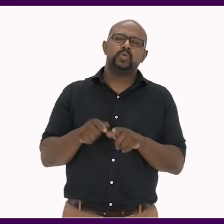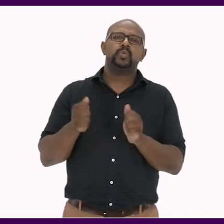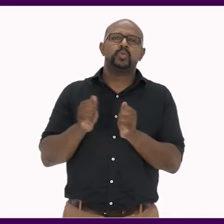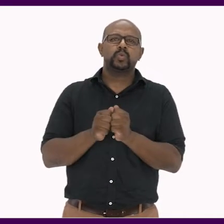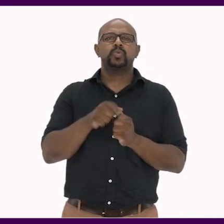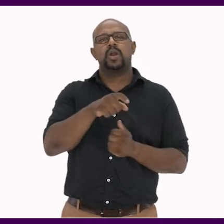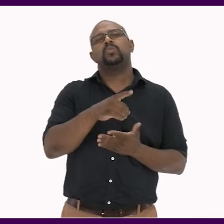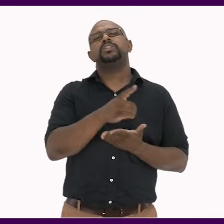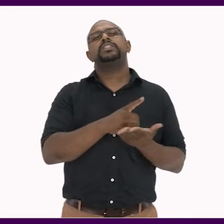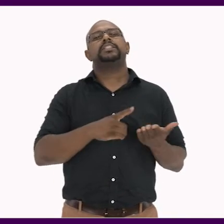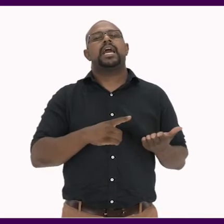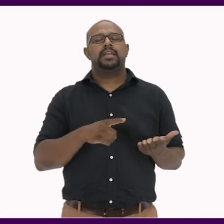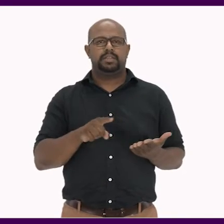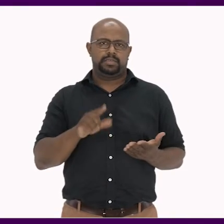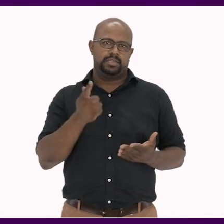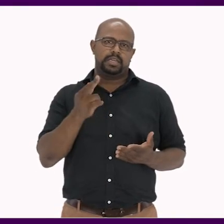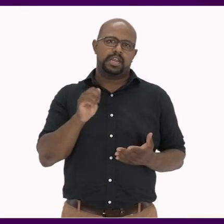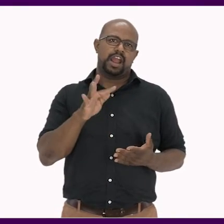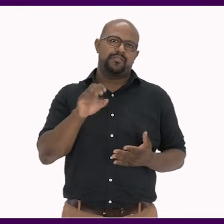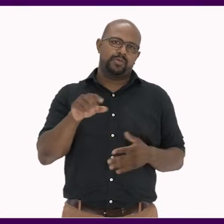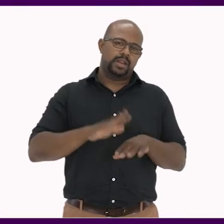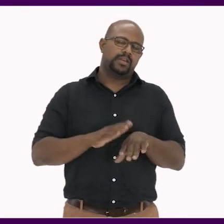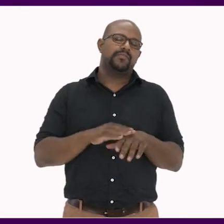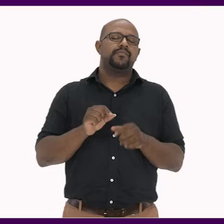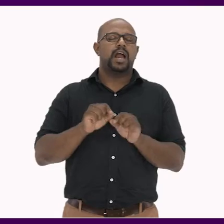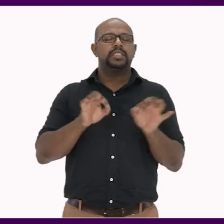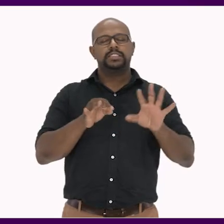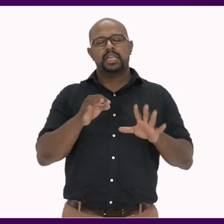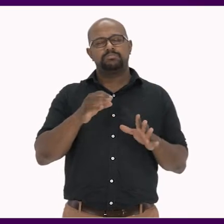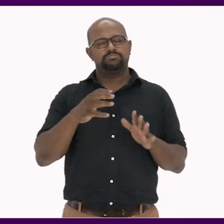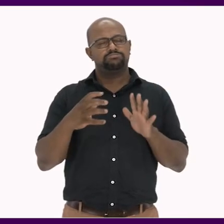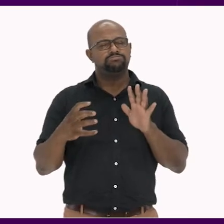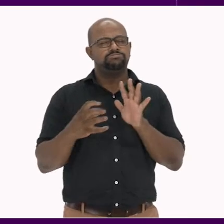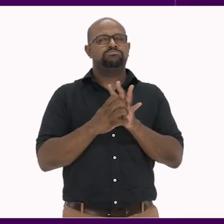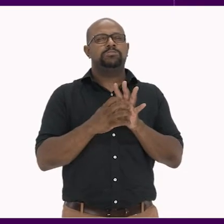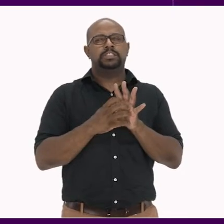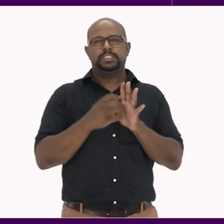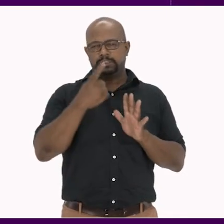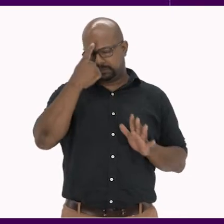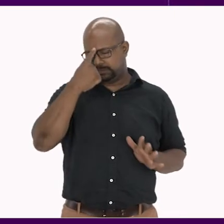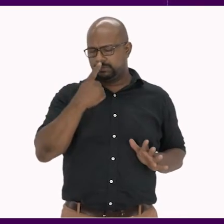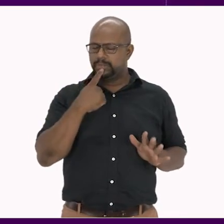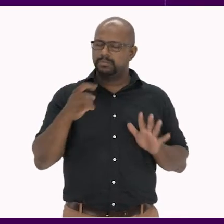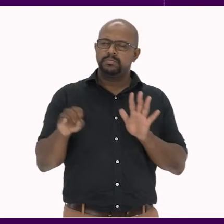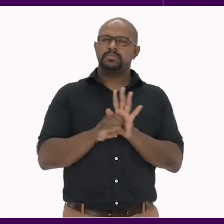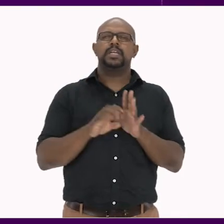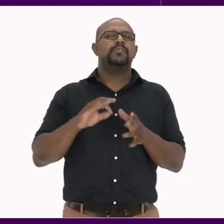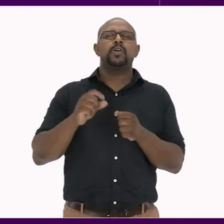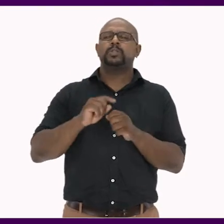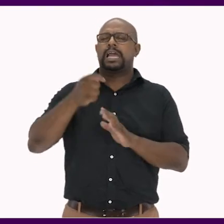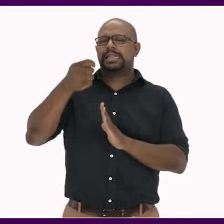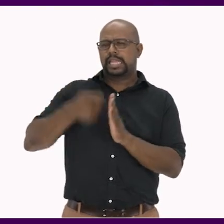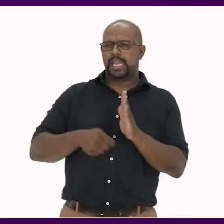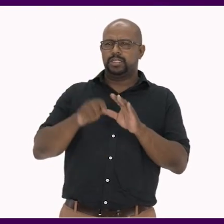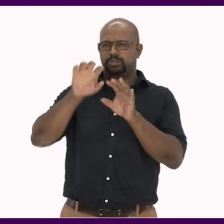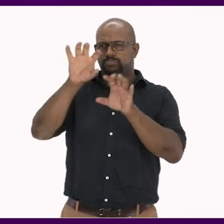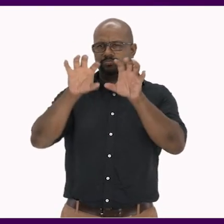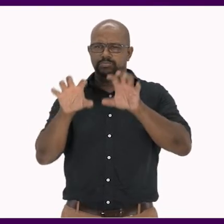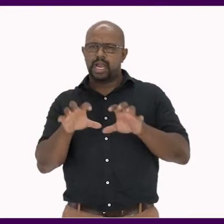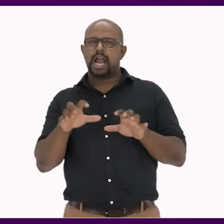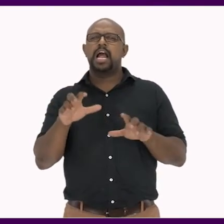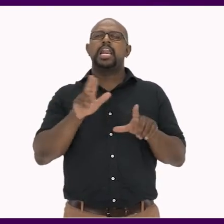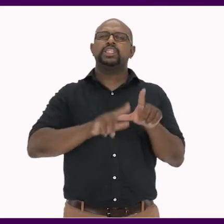junto ao design gráfico, né? Que é ele que faz a identidade visual da exposição, ele que diagrama todos os textos,